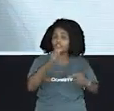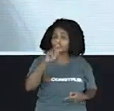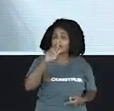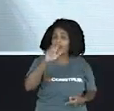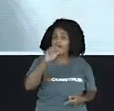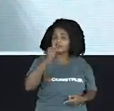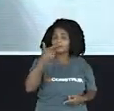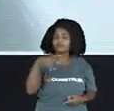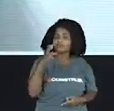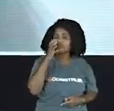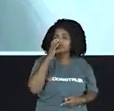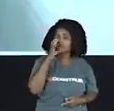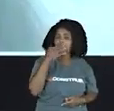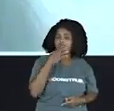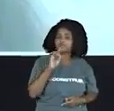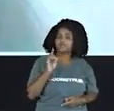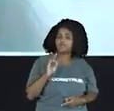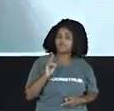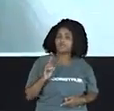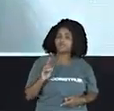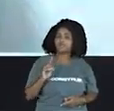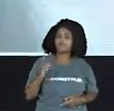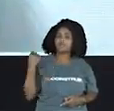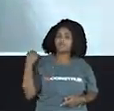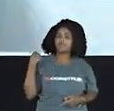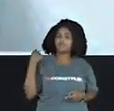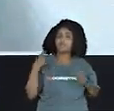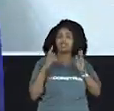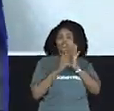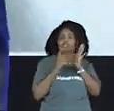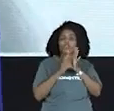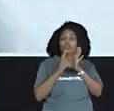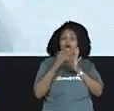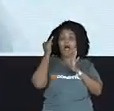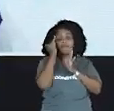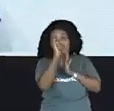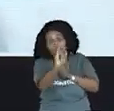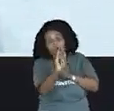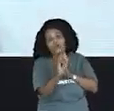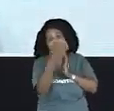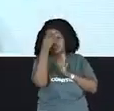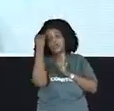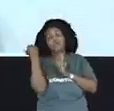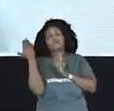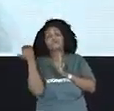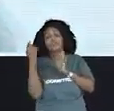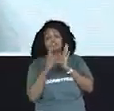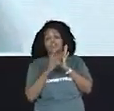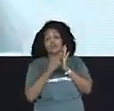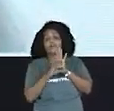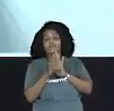ouviu o recado que foi dado Deuteronômio 6 um recado de Deuteronômio 6 Foi esquecido